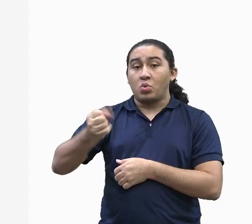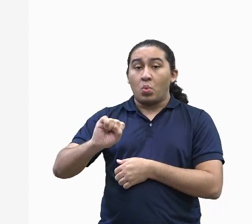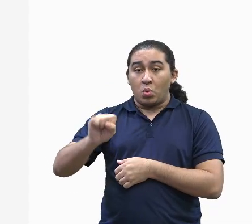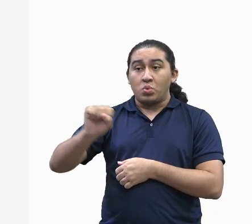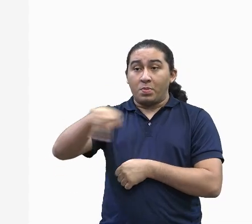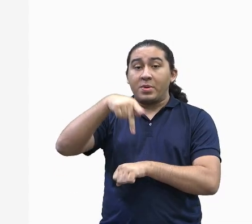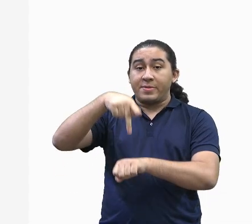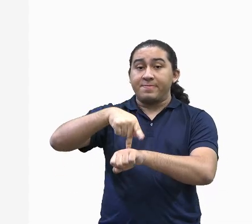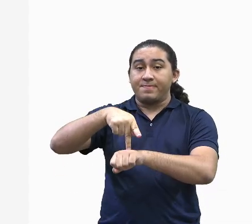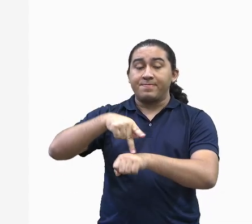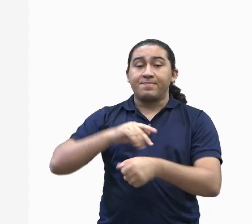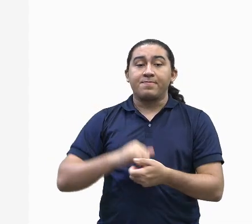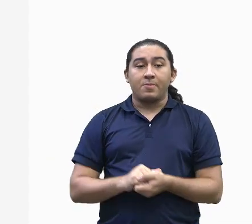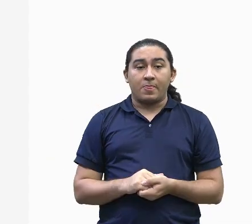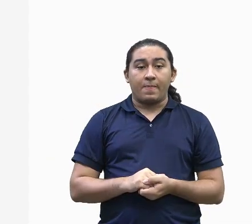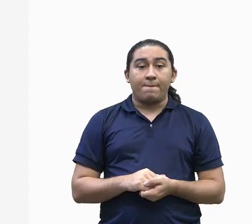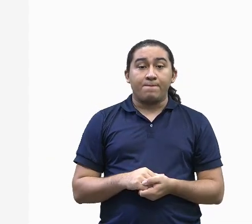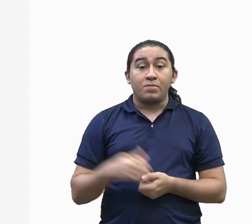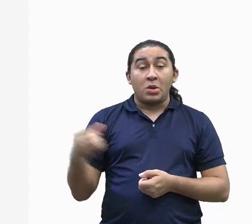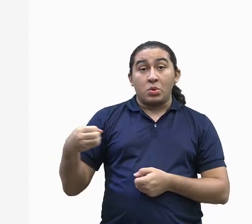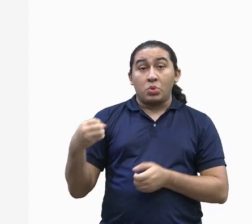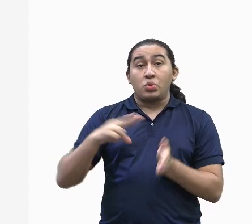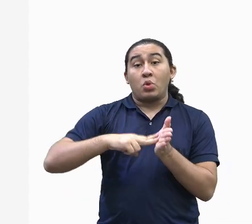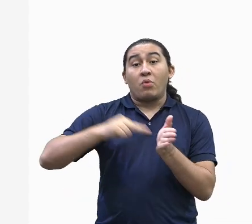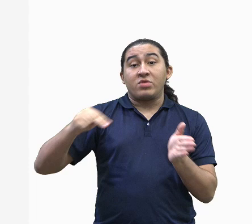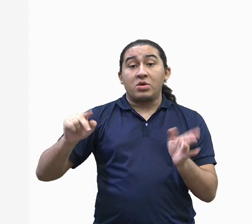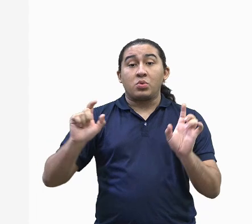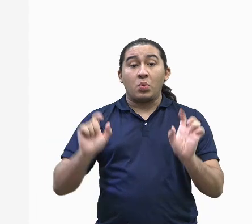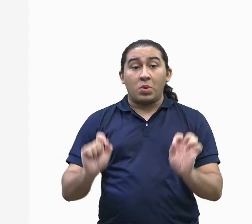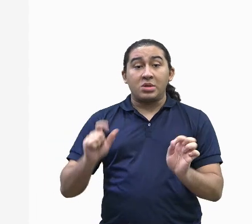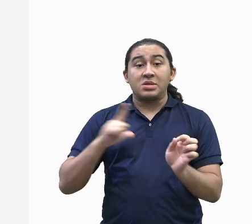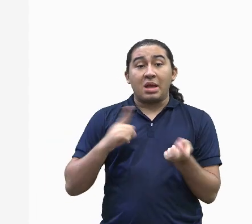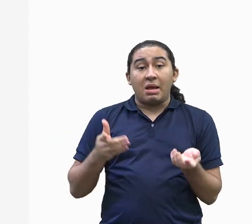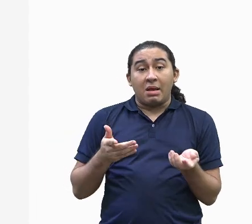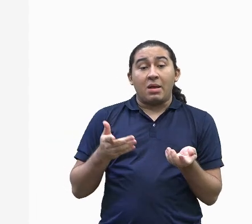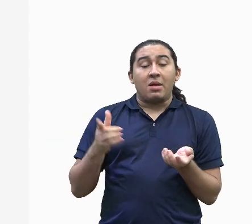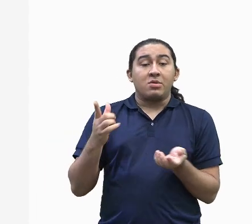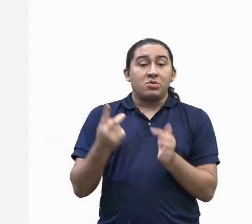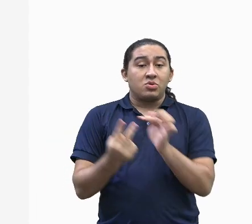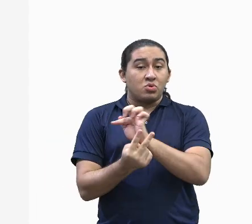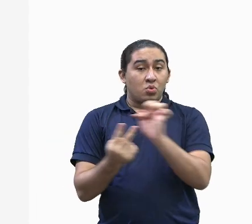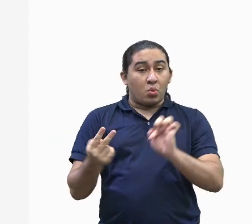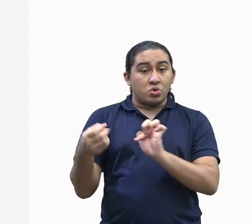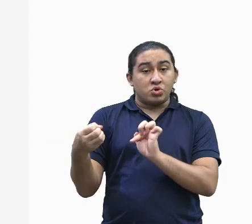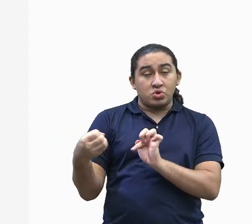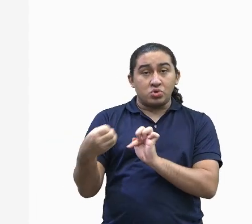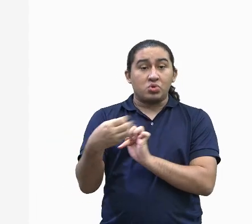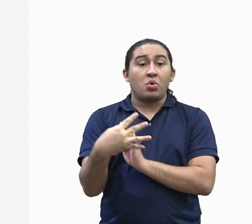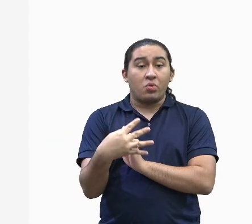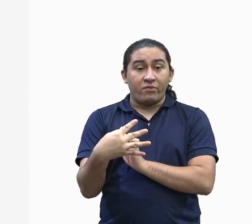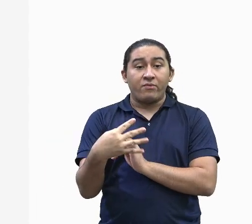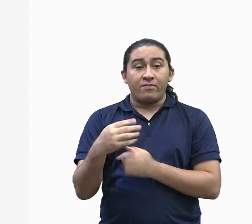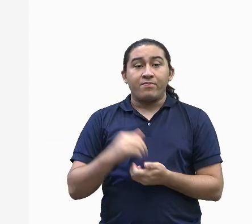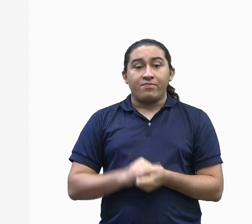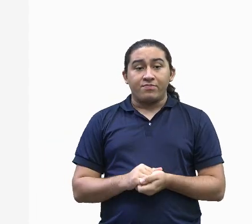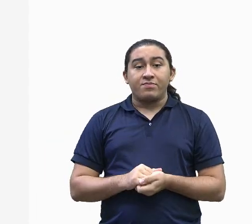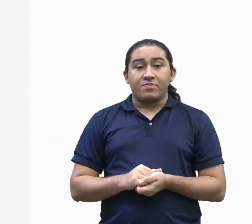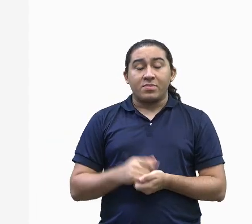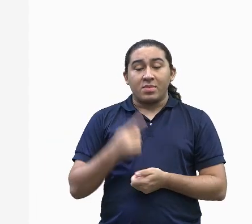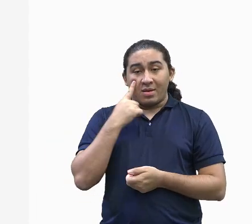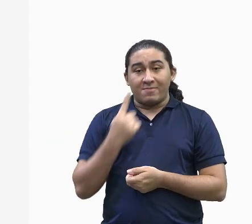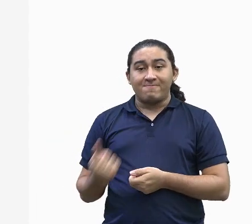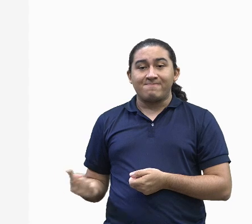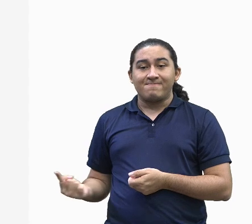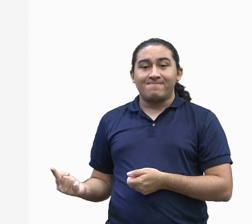178 países. A novidade é a inclusão de duas novas modalidades, a canoagem e